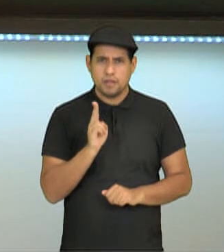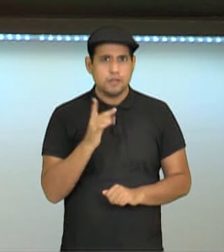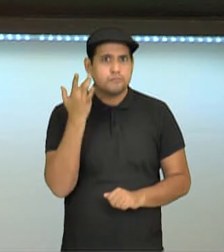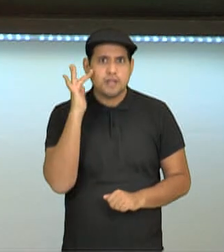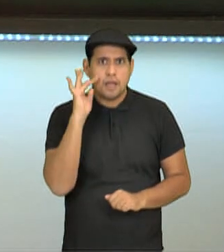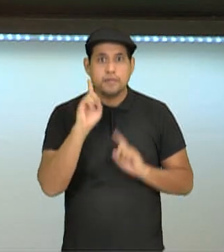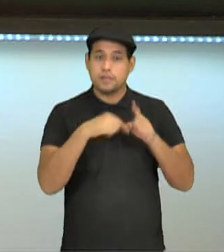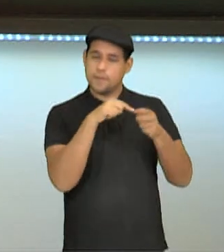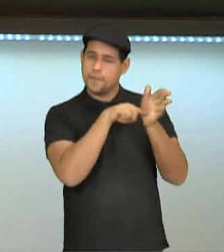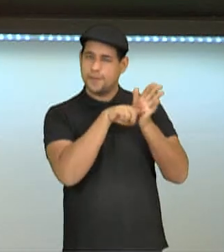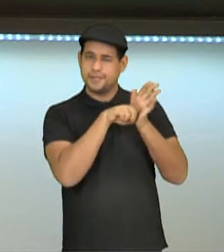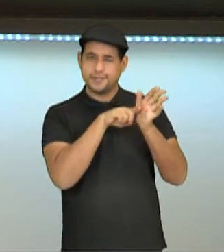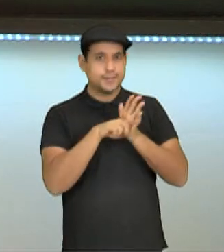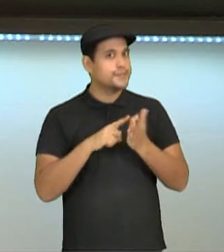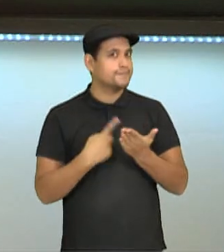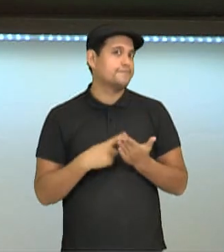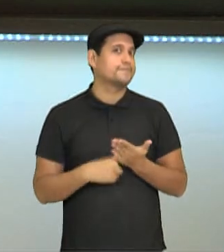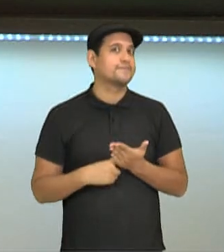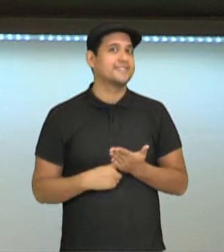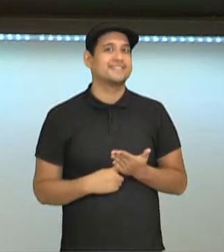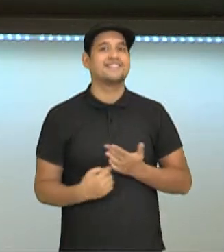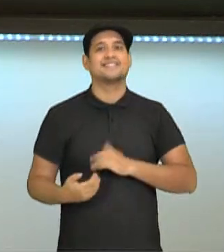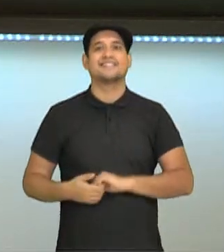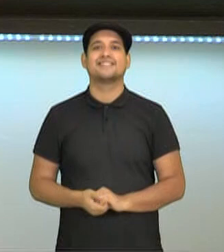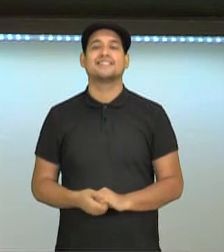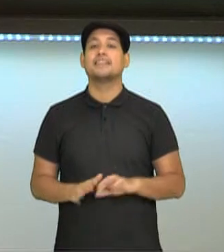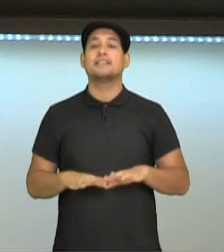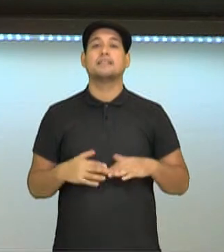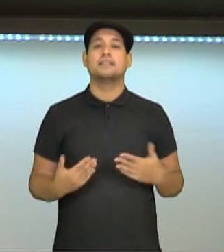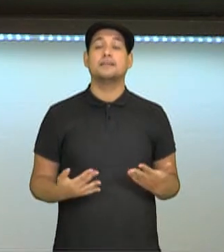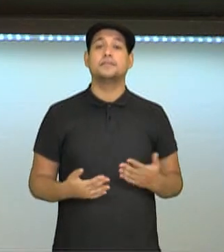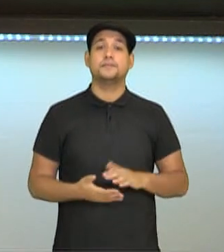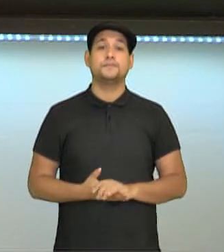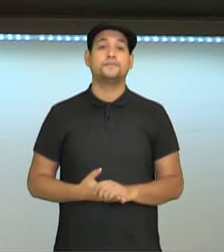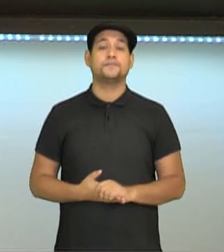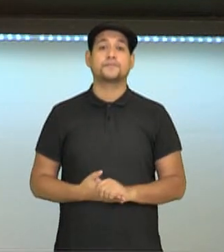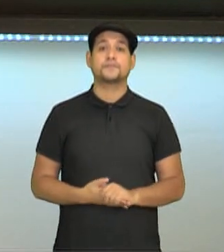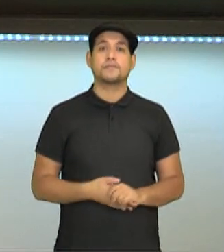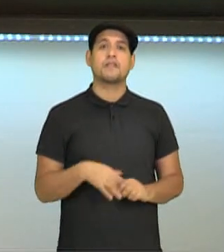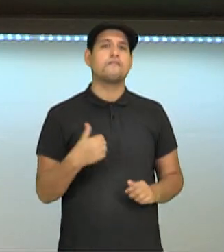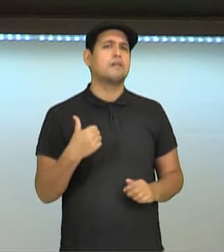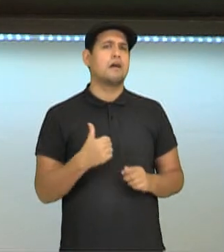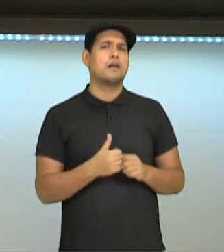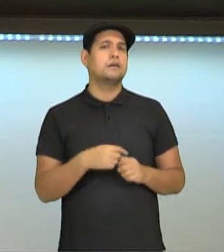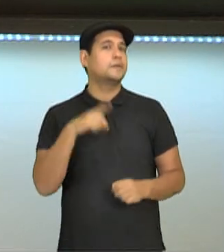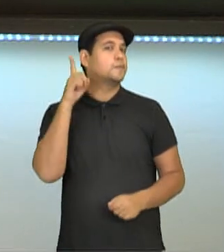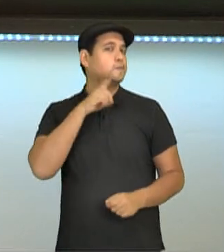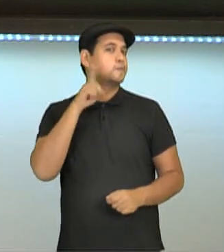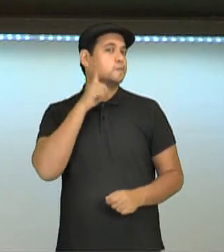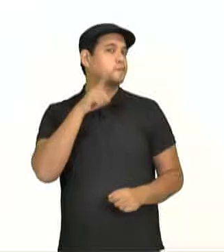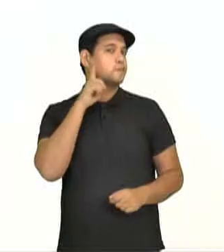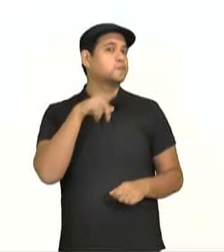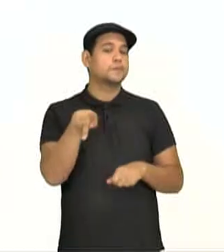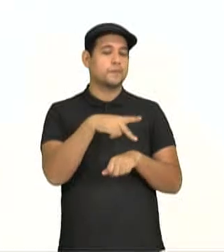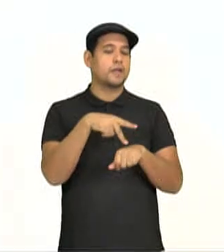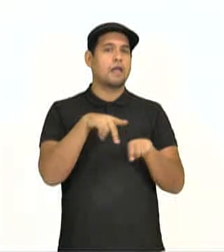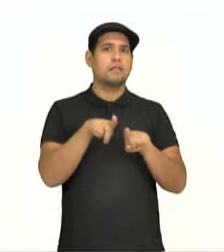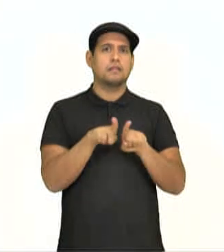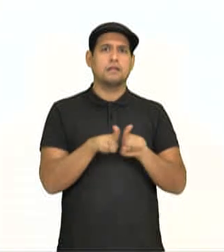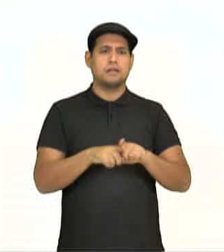depois você procura, tá bom? Então, foi lá nos Estados Unidos. Era